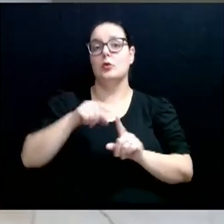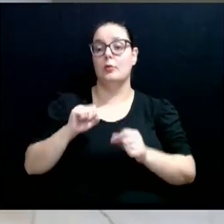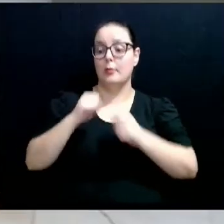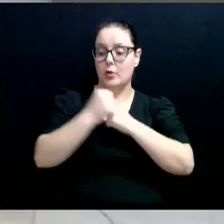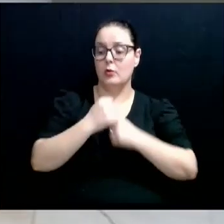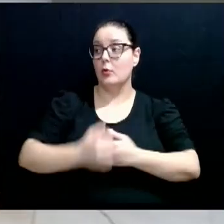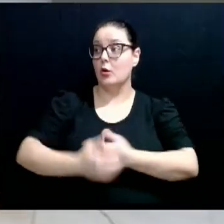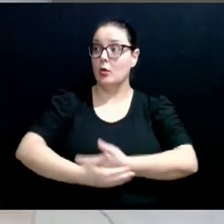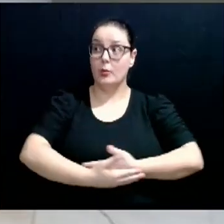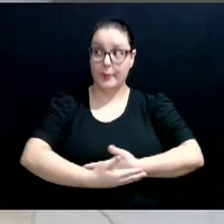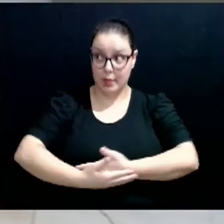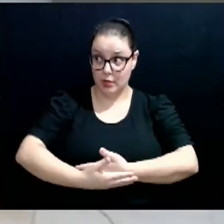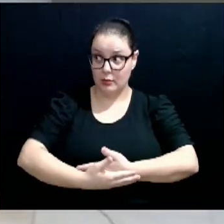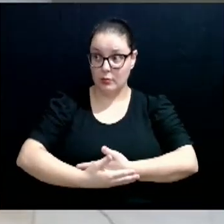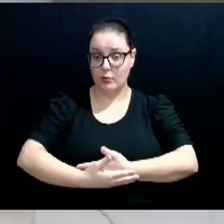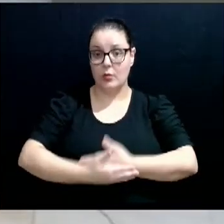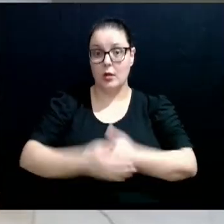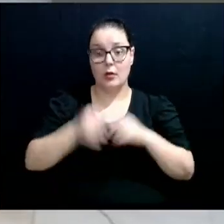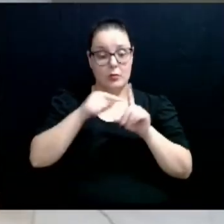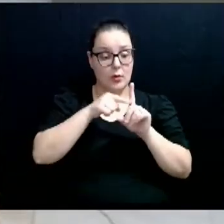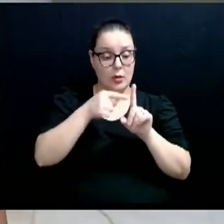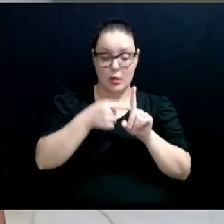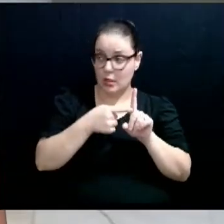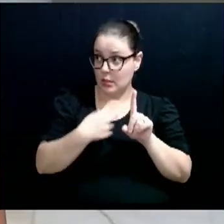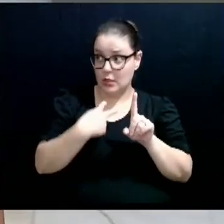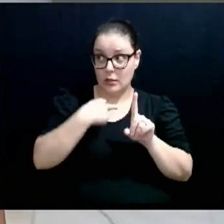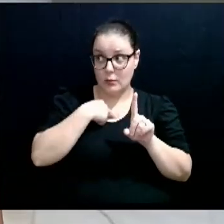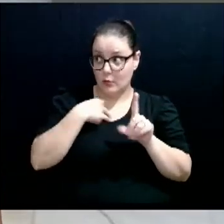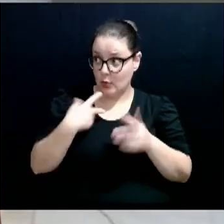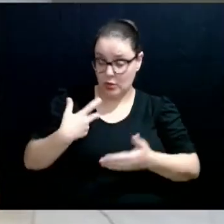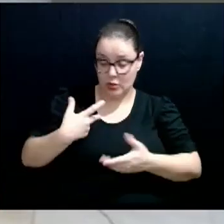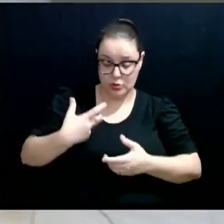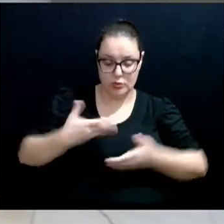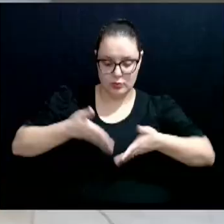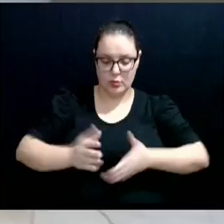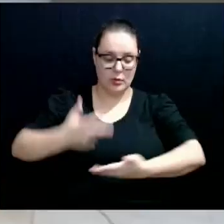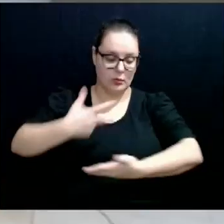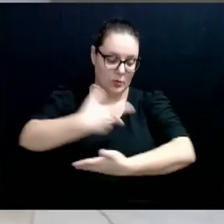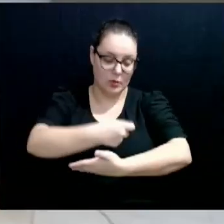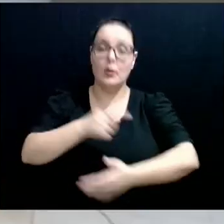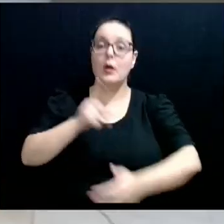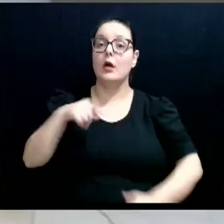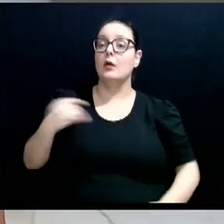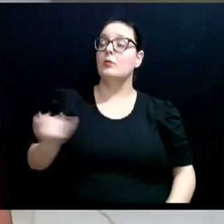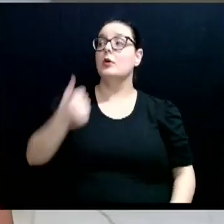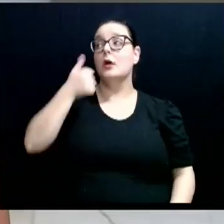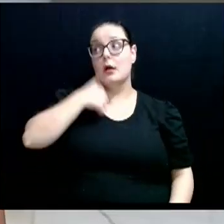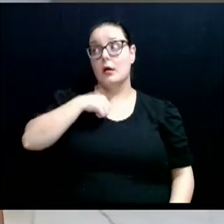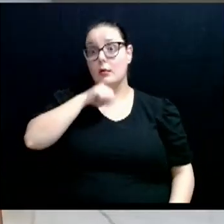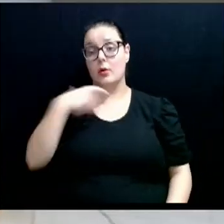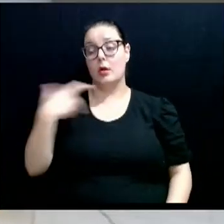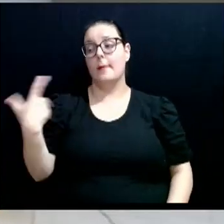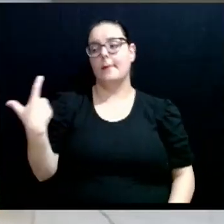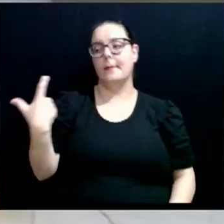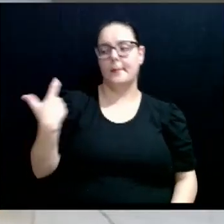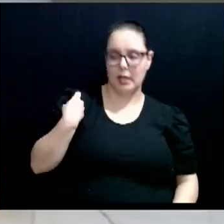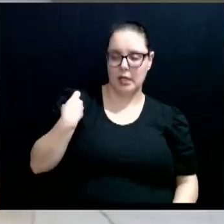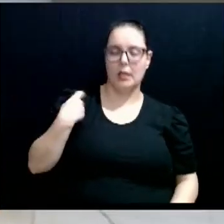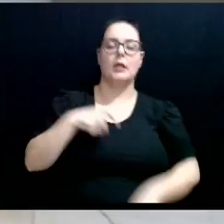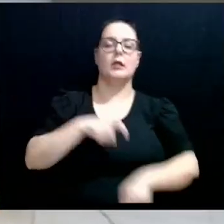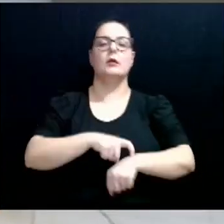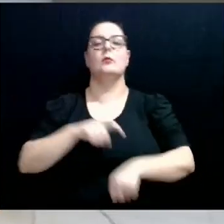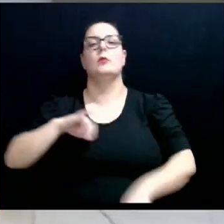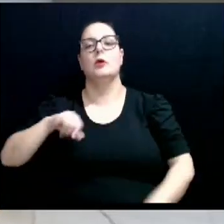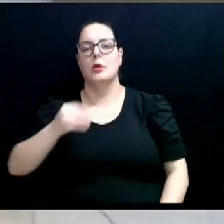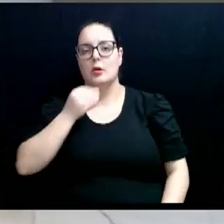muito novinho, não pode receber essa dose, é importante que a mãe receba a vacina neste momento oportuno, né, da 28ª semana,